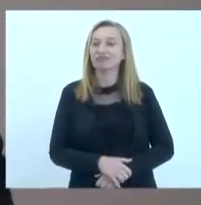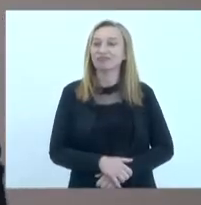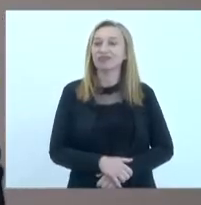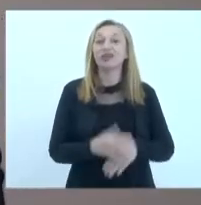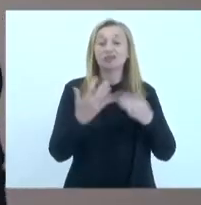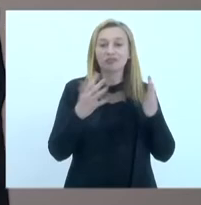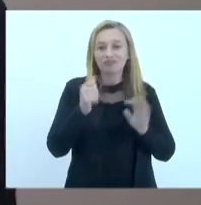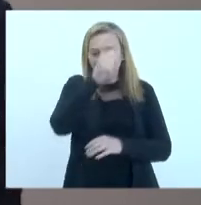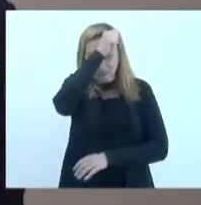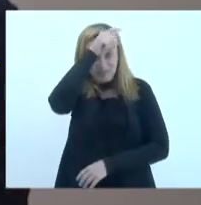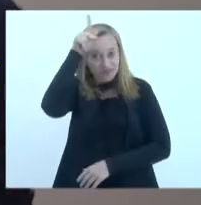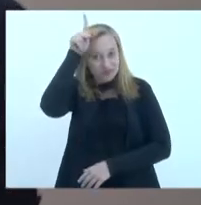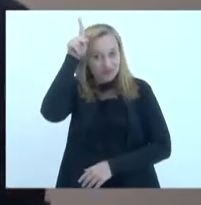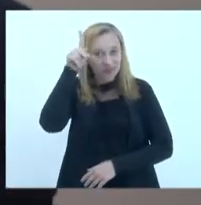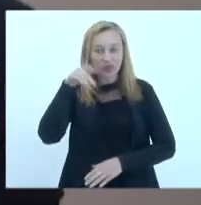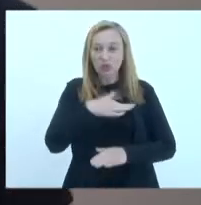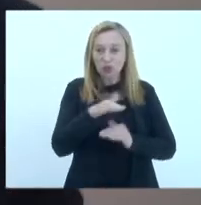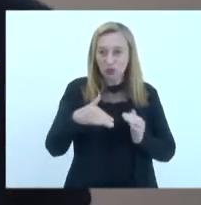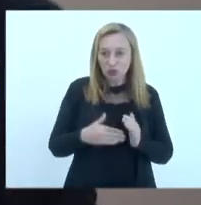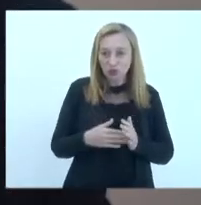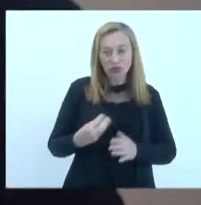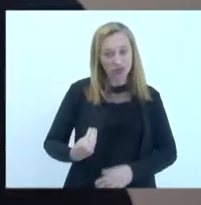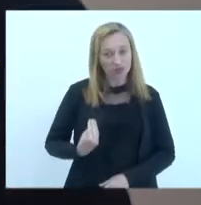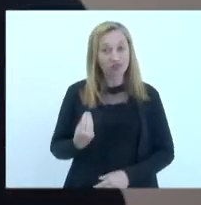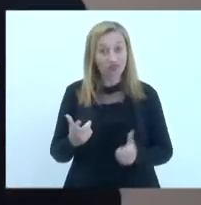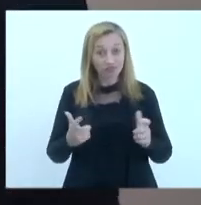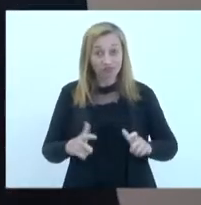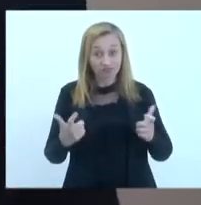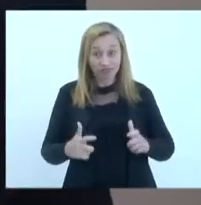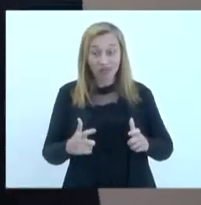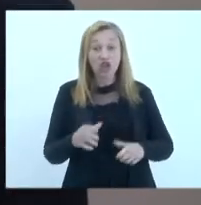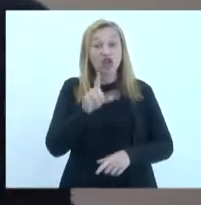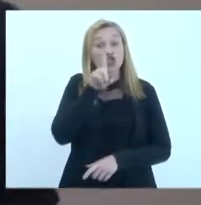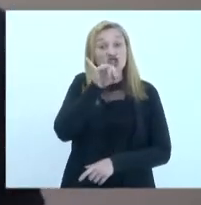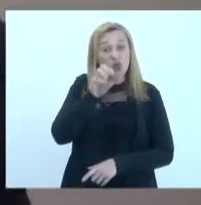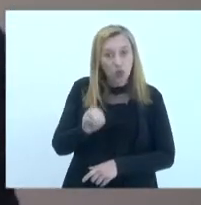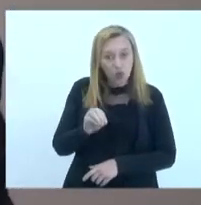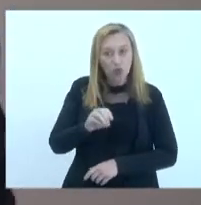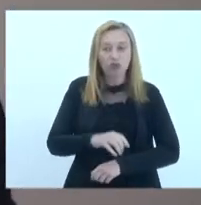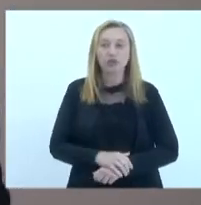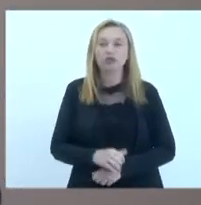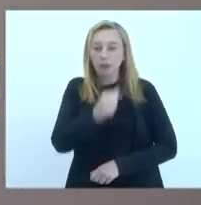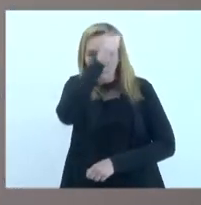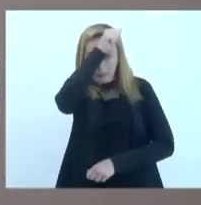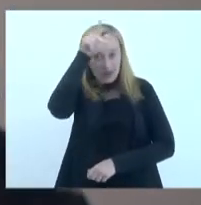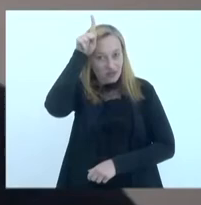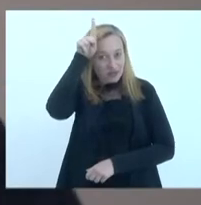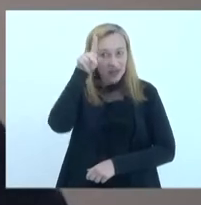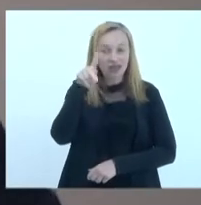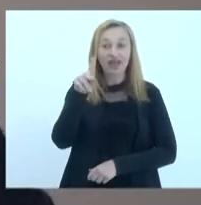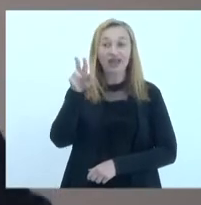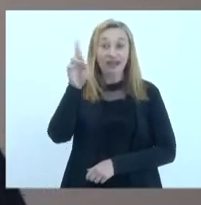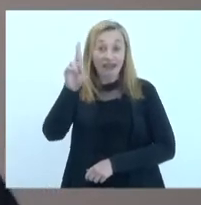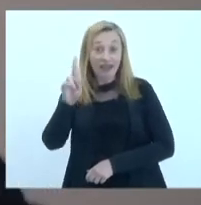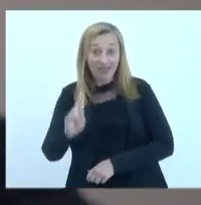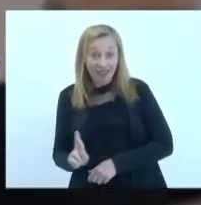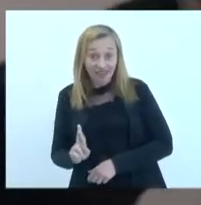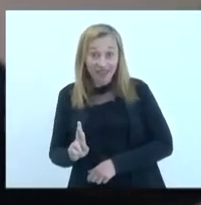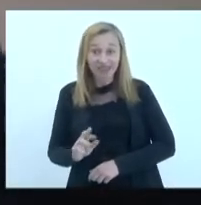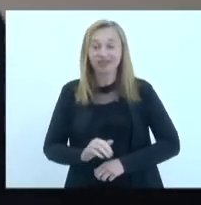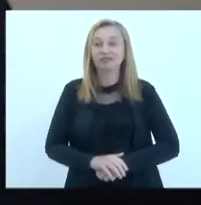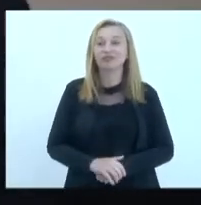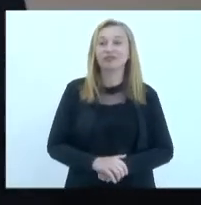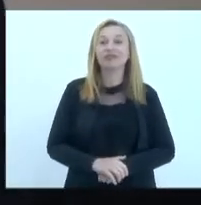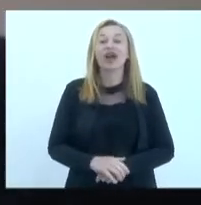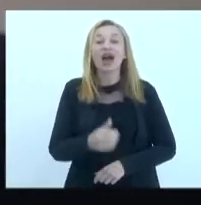os prefeitos presentes, Diogo, prefeito de Resende,